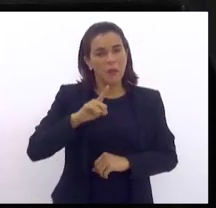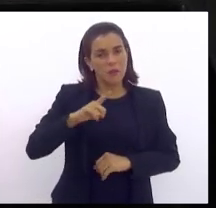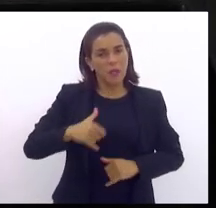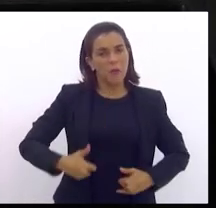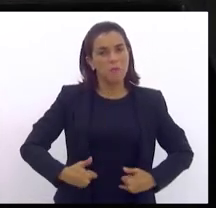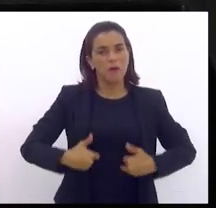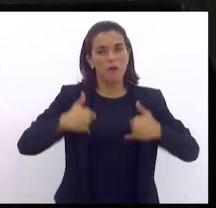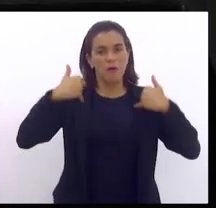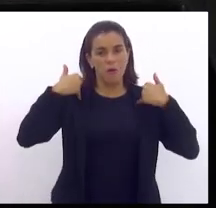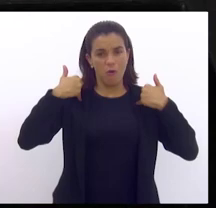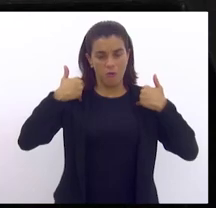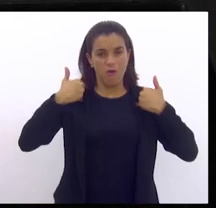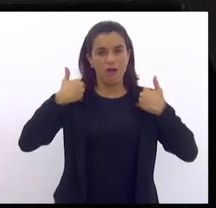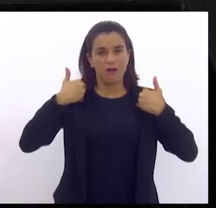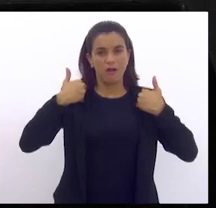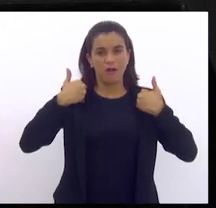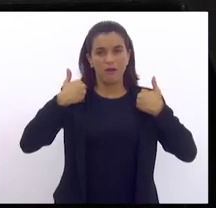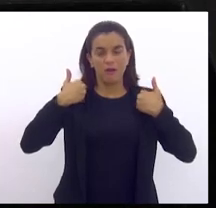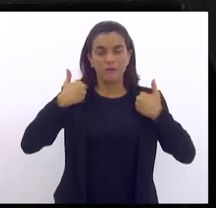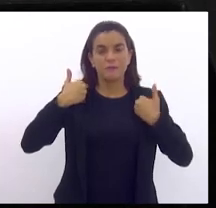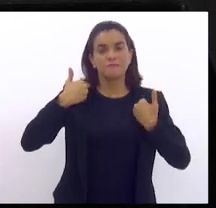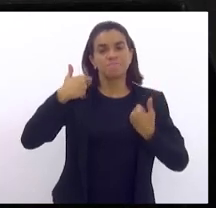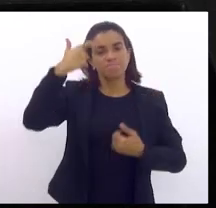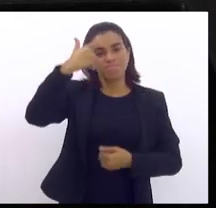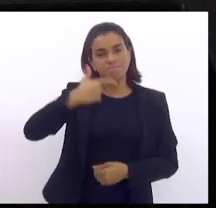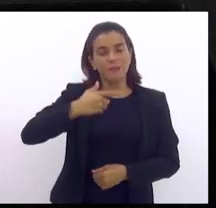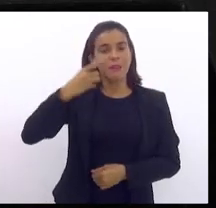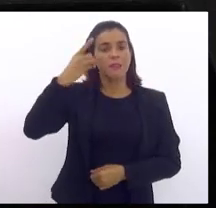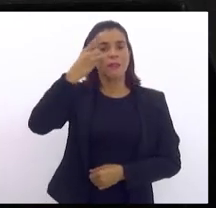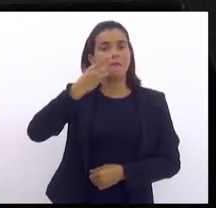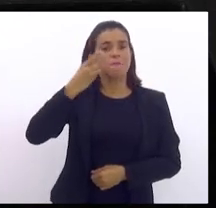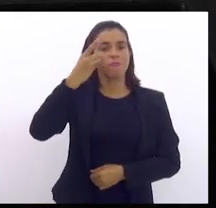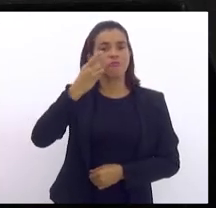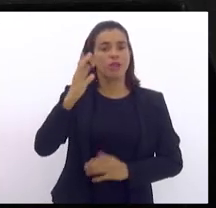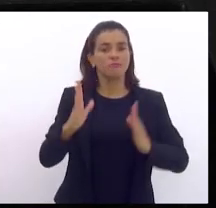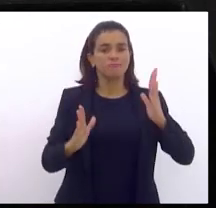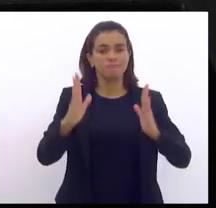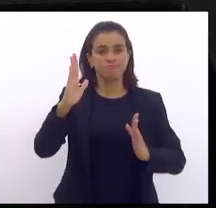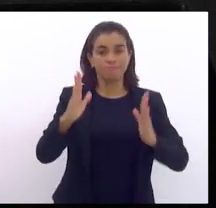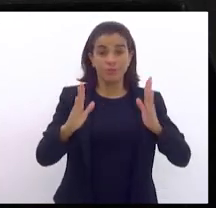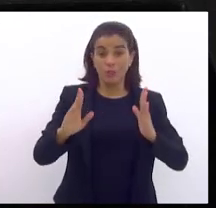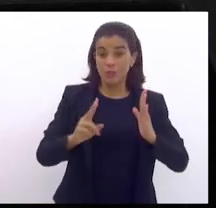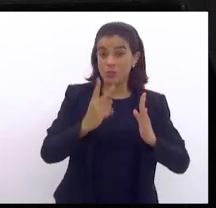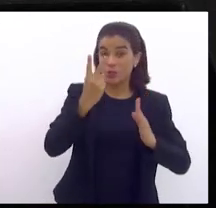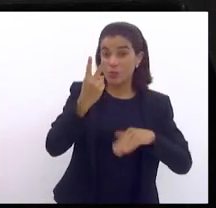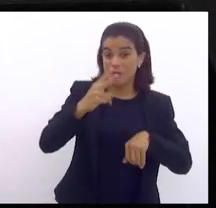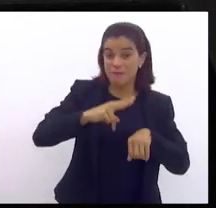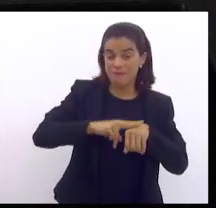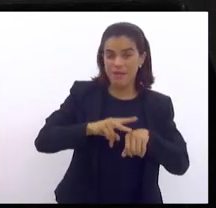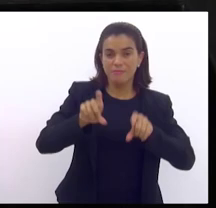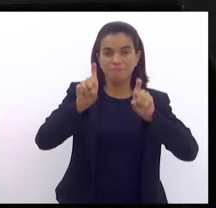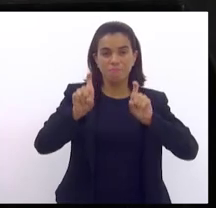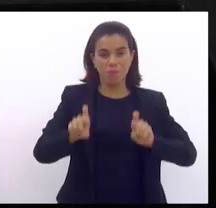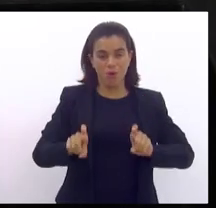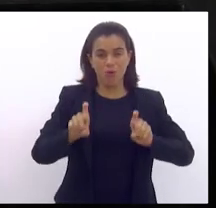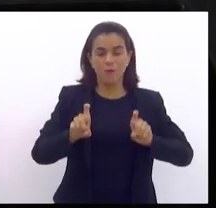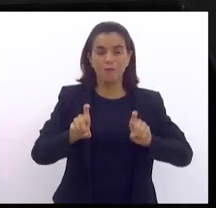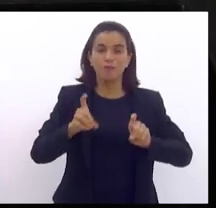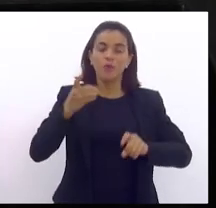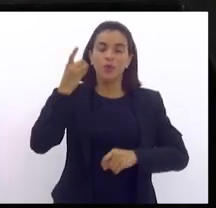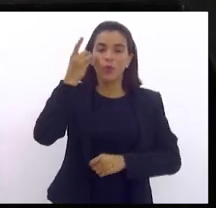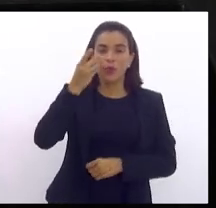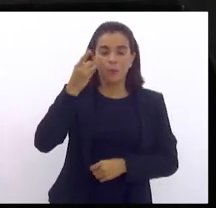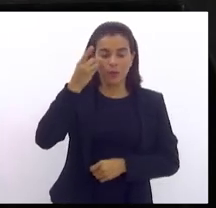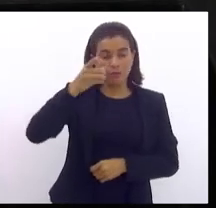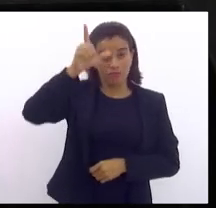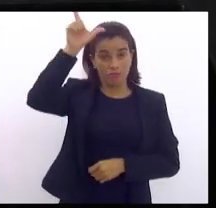muito grande de ser deputado no mandato, nesse segundo mandato nosso, tendo o doutor Luiz